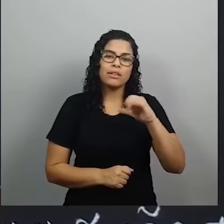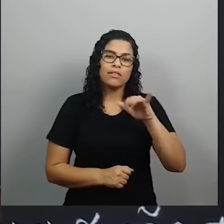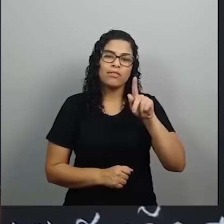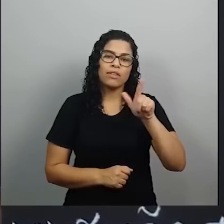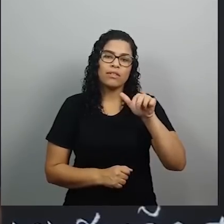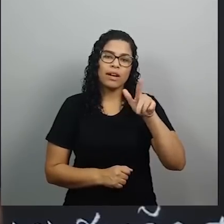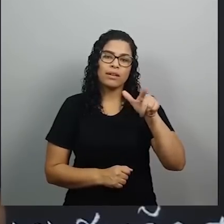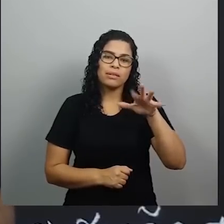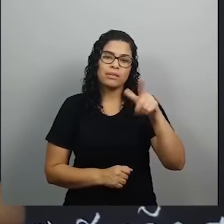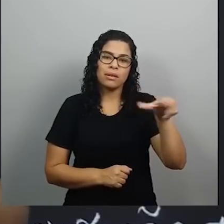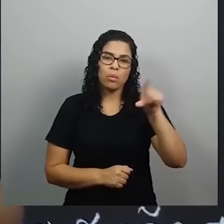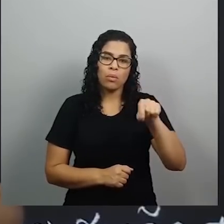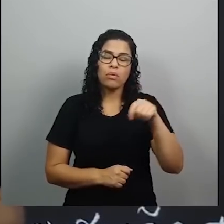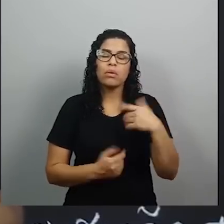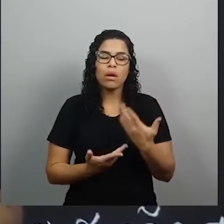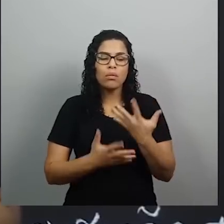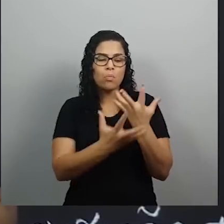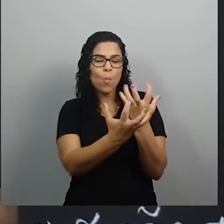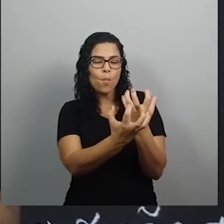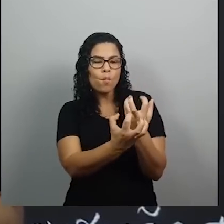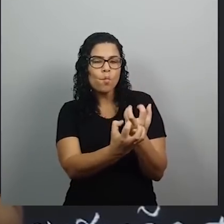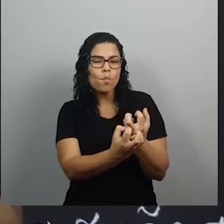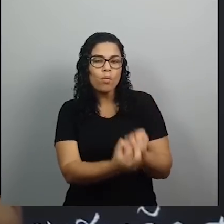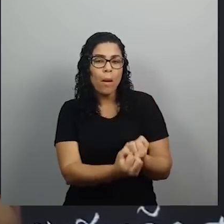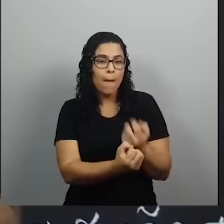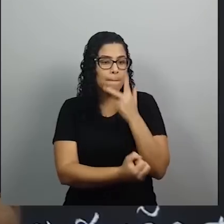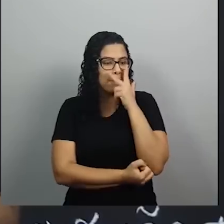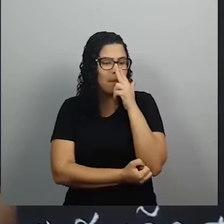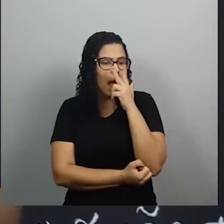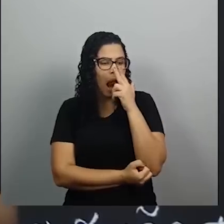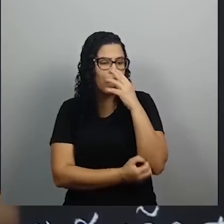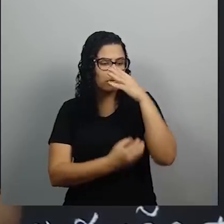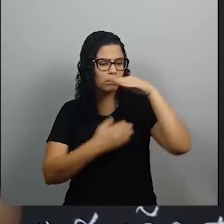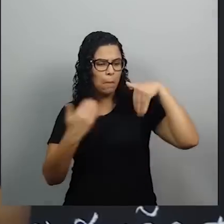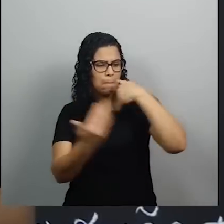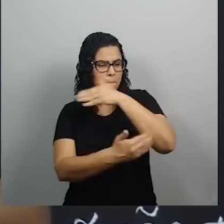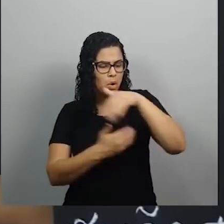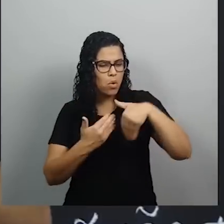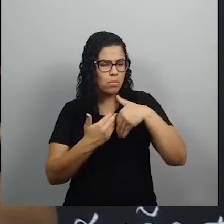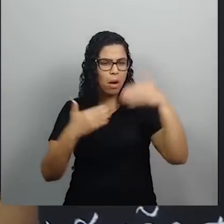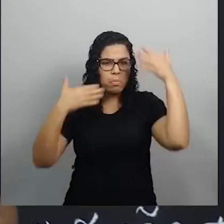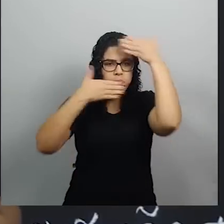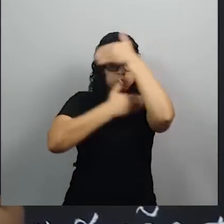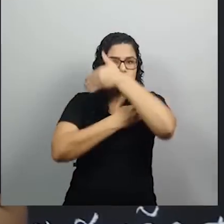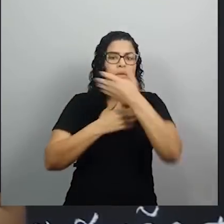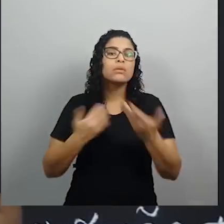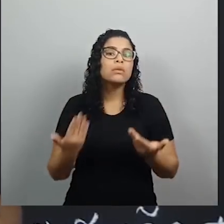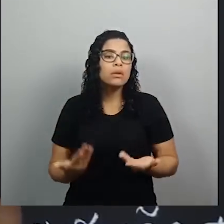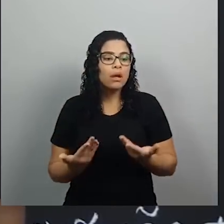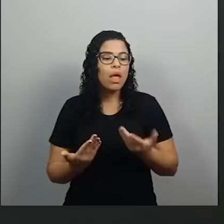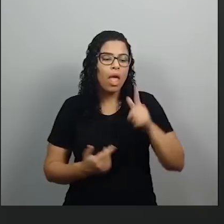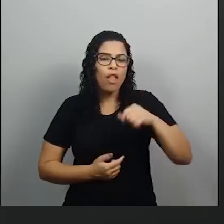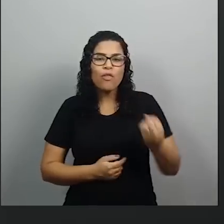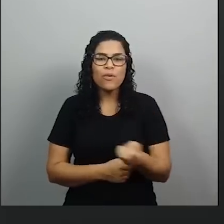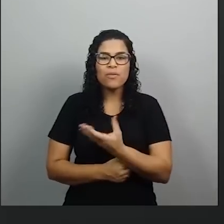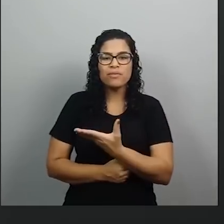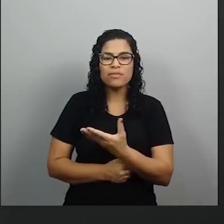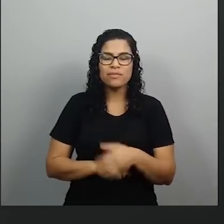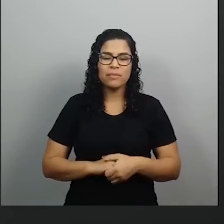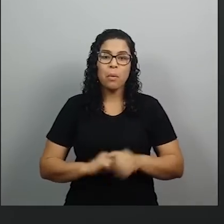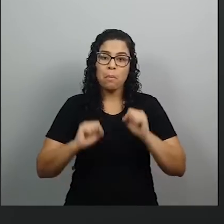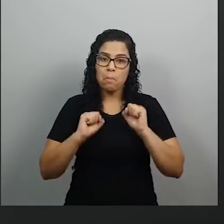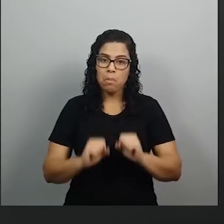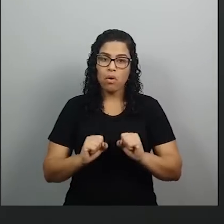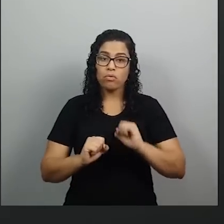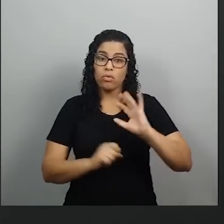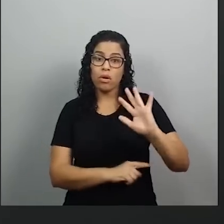ressecando, ressecando, ressecando e você olha e fala, gente, parece uma múmia. Mas é recente, é atual. Isso pode acontecer